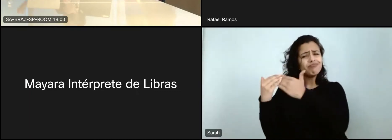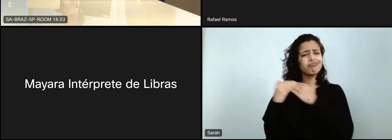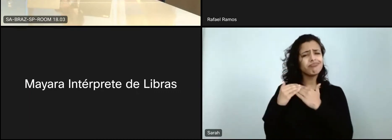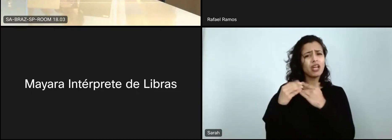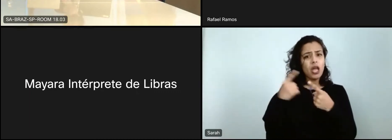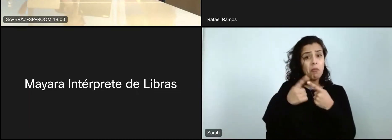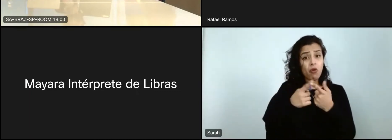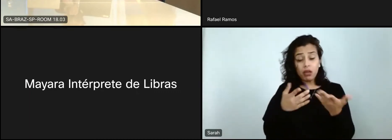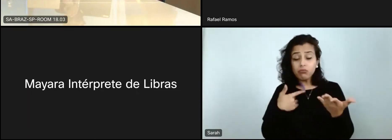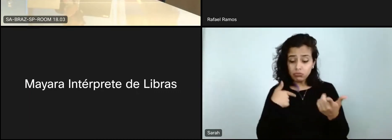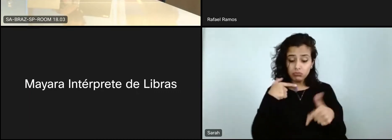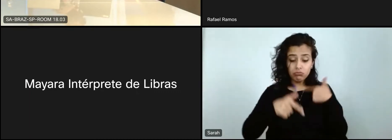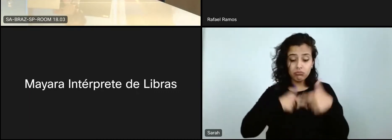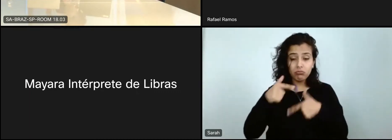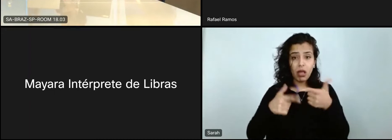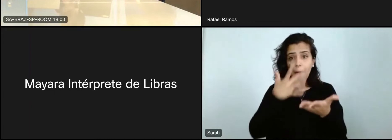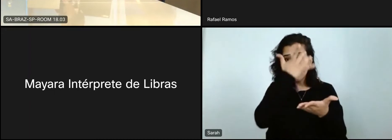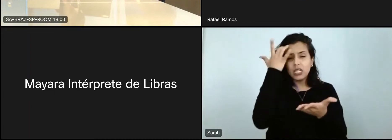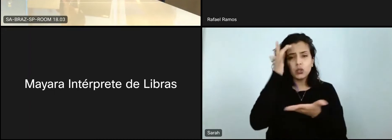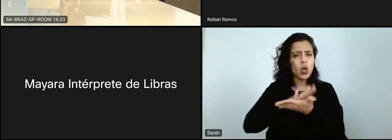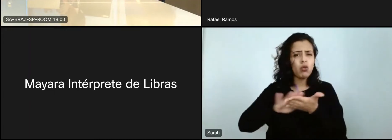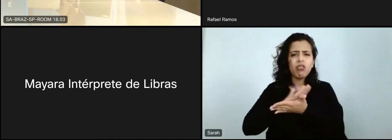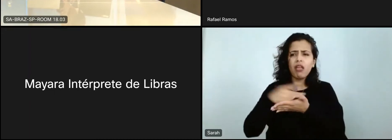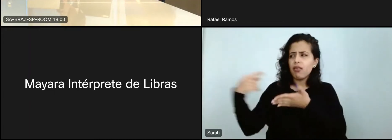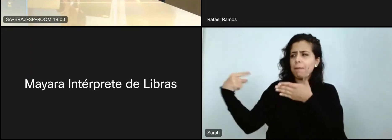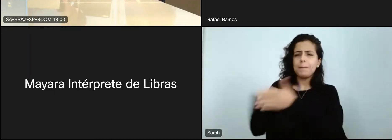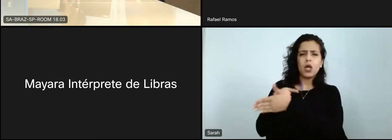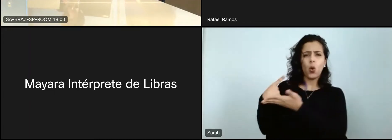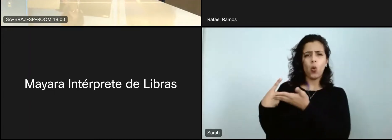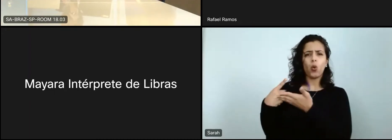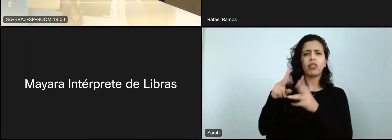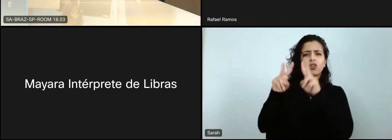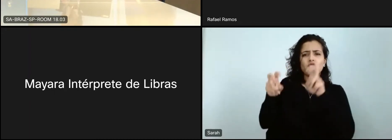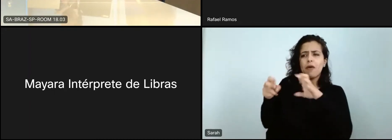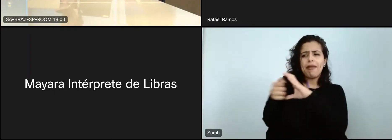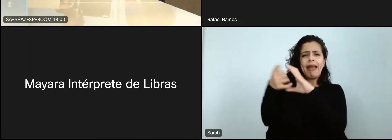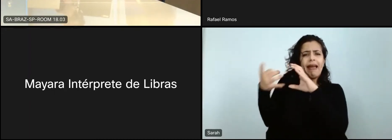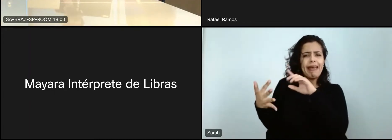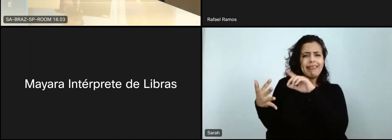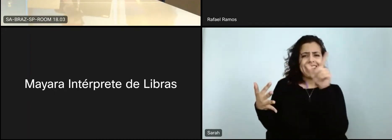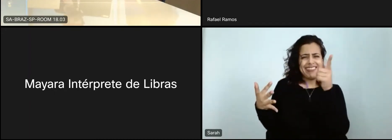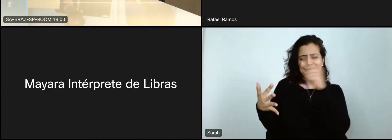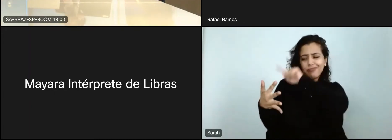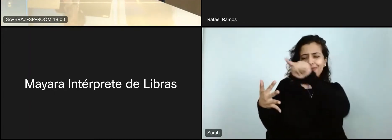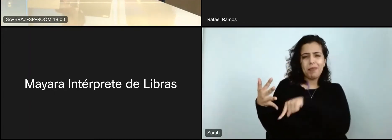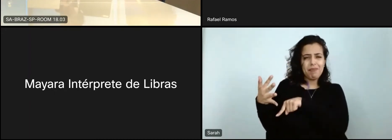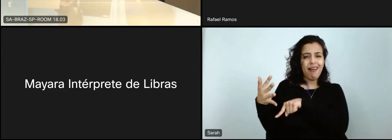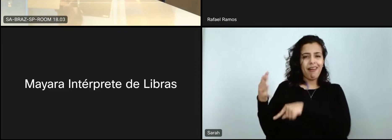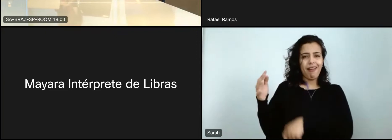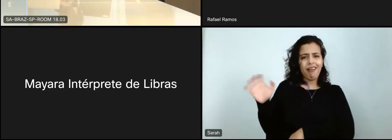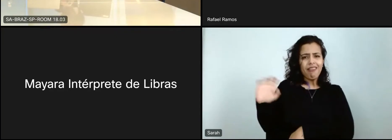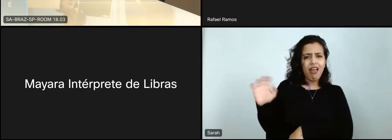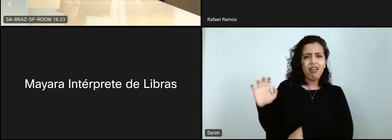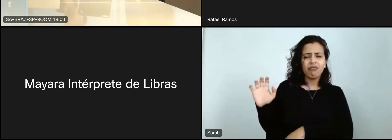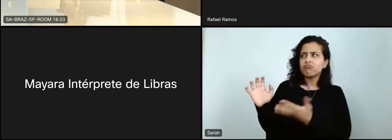você comentar, olha, entrou tal pessoa, mas agora perguntar sobre as características, e aí é um ponto que a gente tem discutido muito, tanto aqui nos